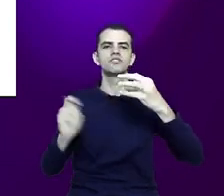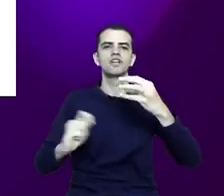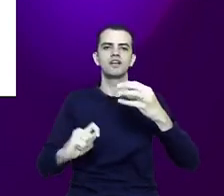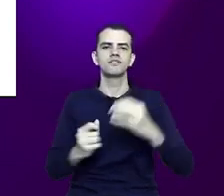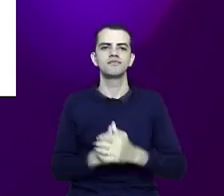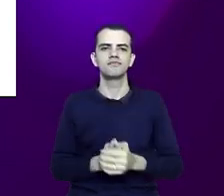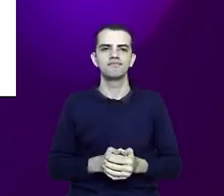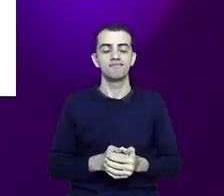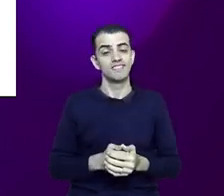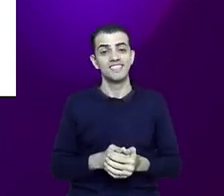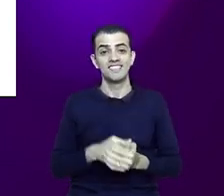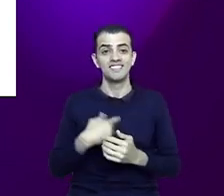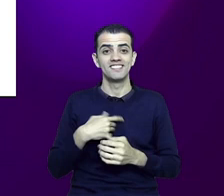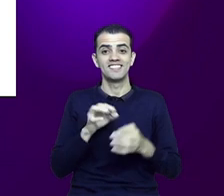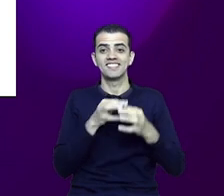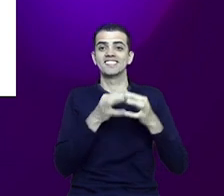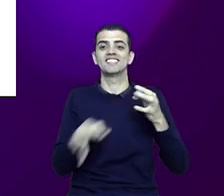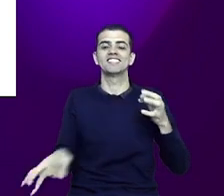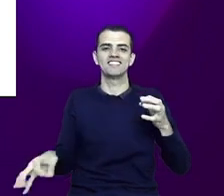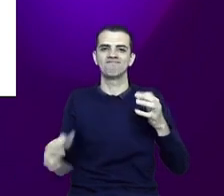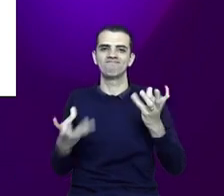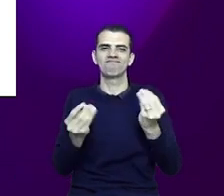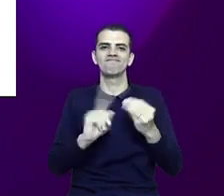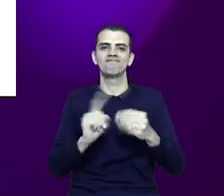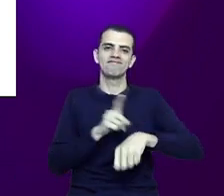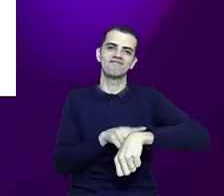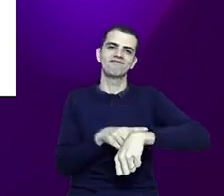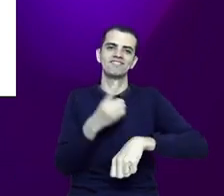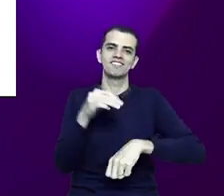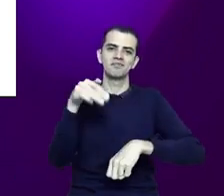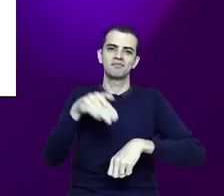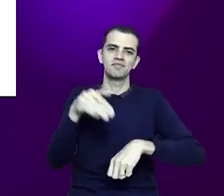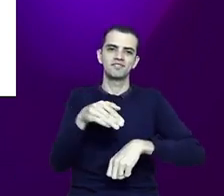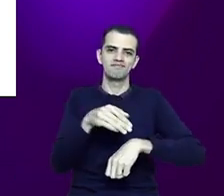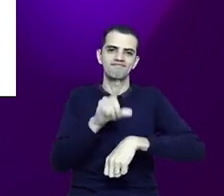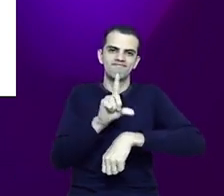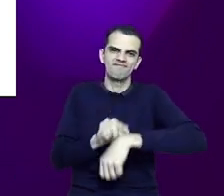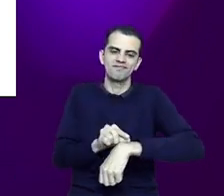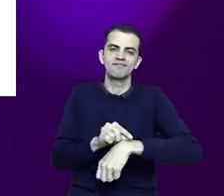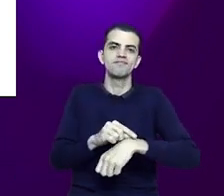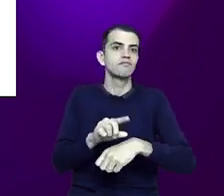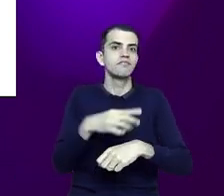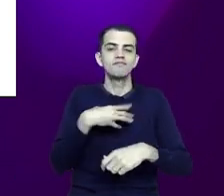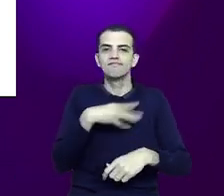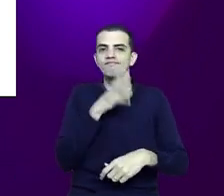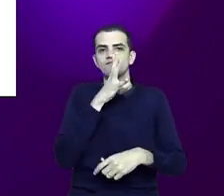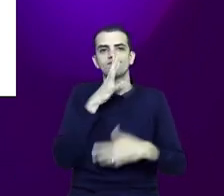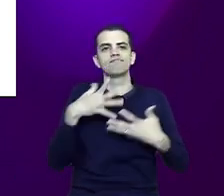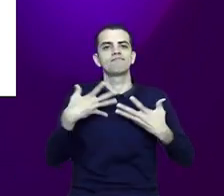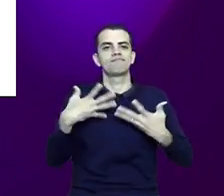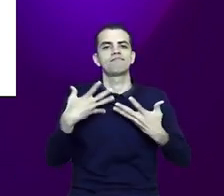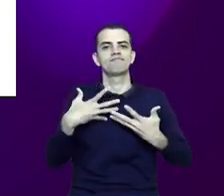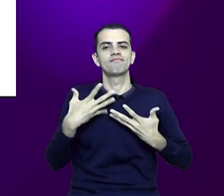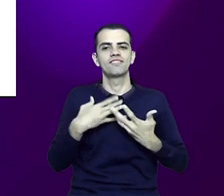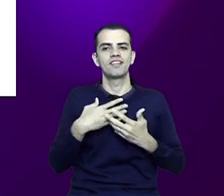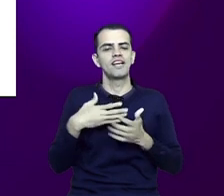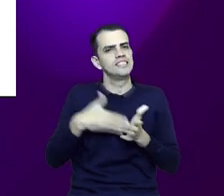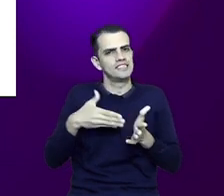que eu não quero estourar ainda o tempo, é extremamente estimulante, é desafiador, e eu acho